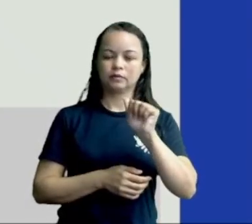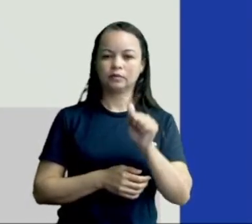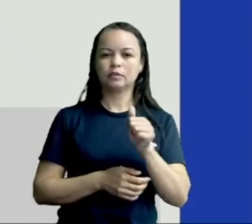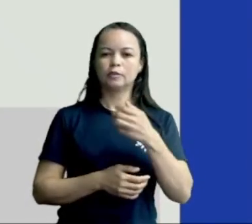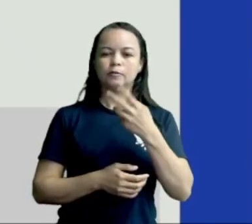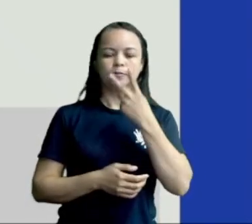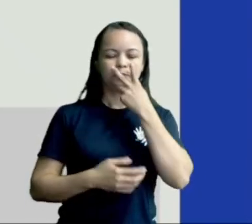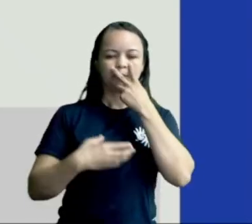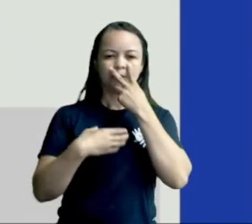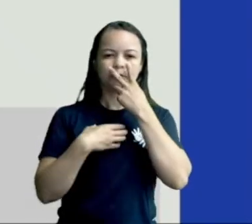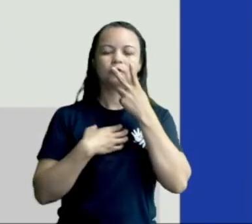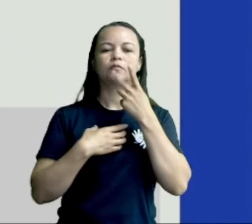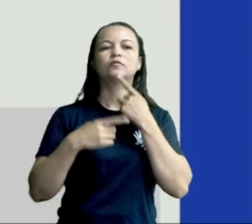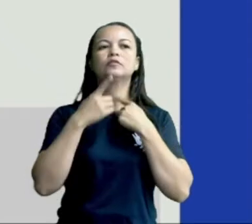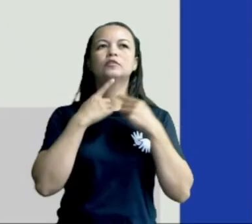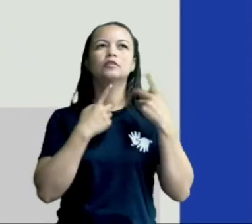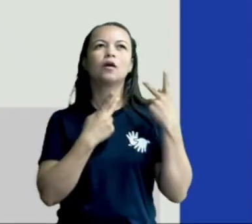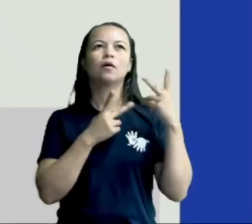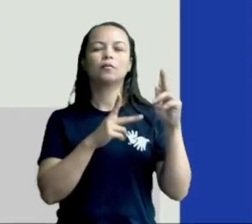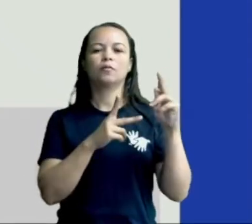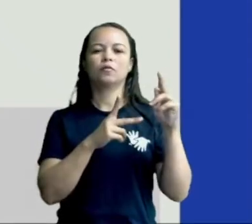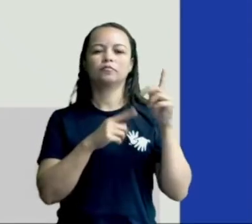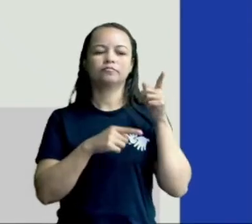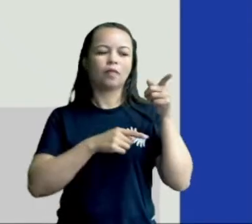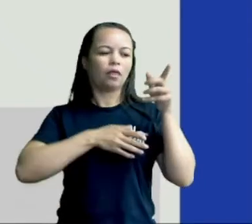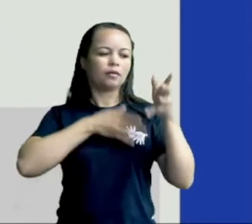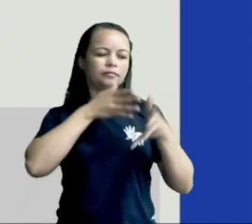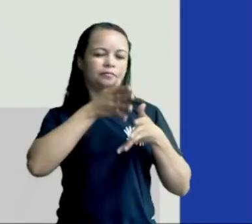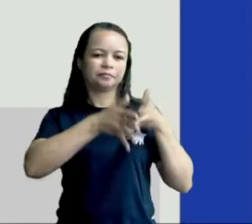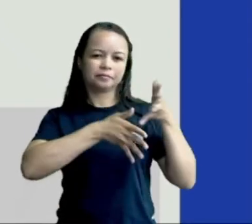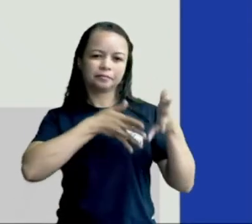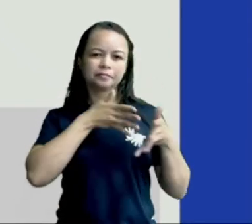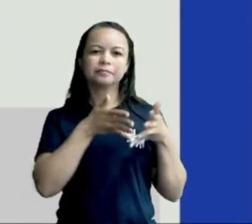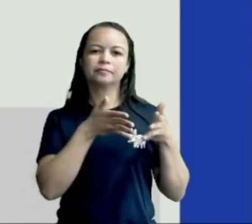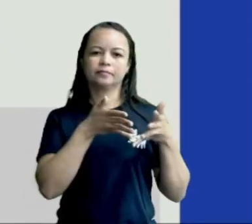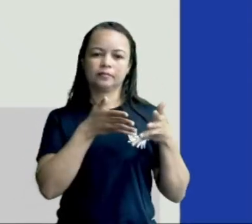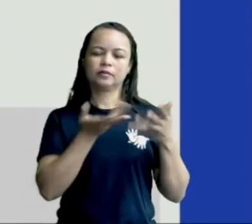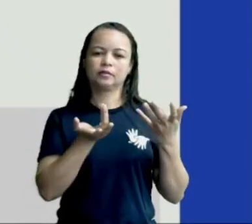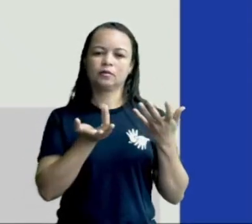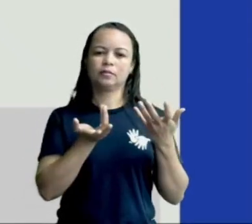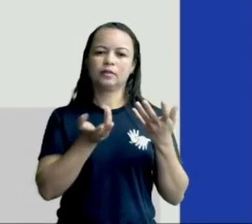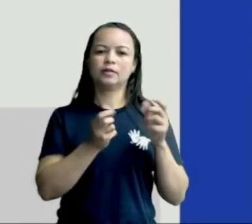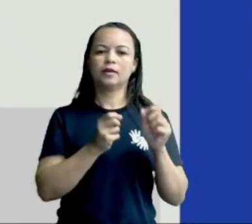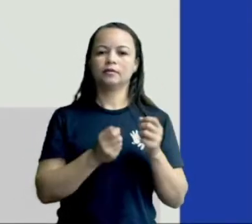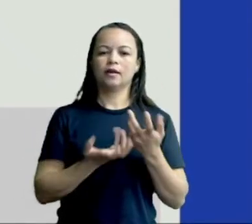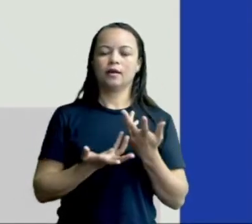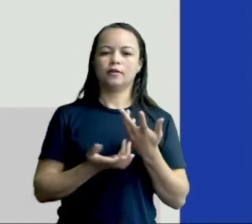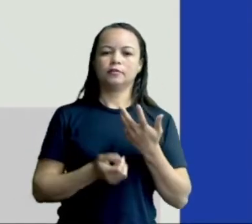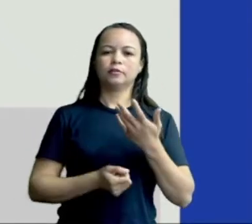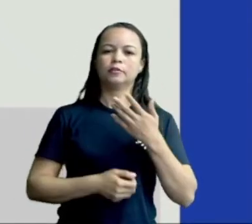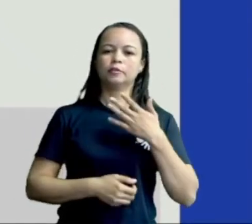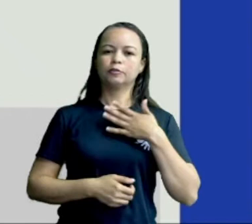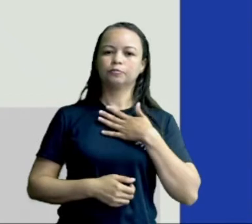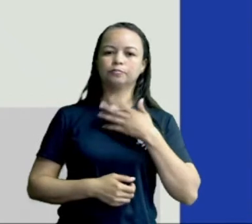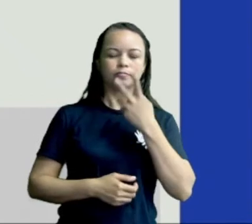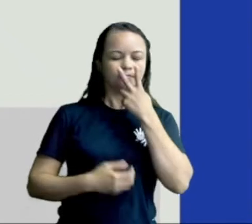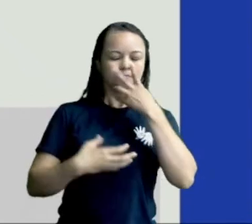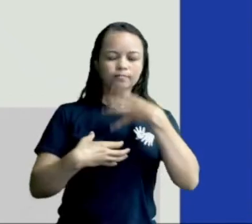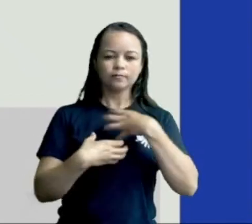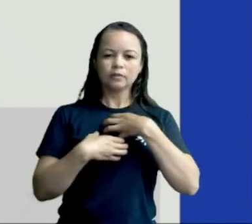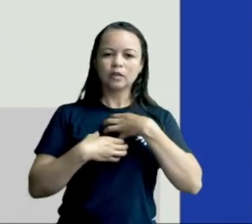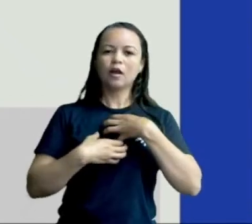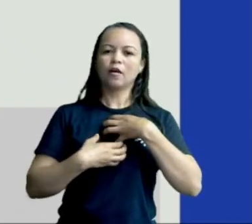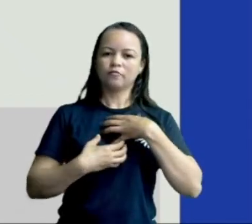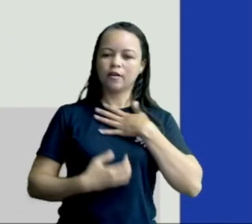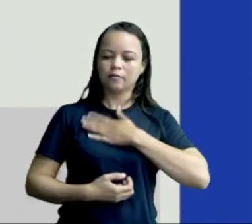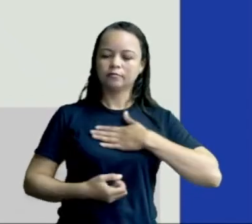desejo maior que tem um povo. Quando eu ouço teu nome, ó minha terra, sinto as veias arfando em corpo